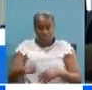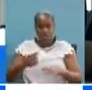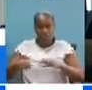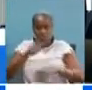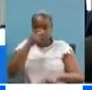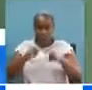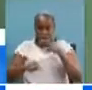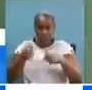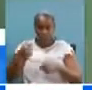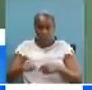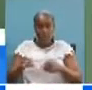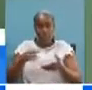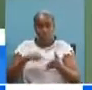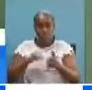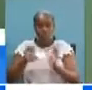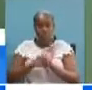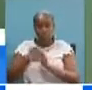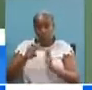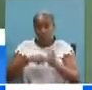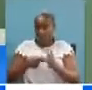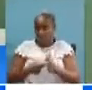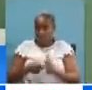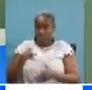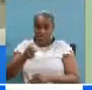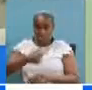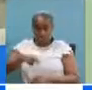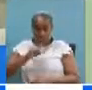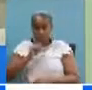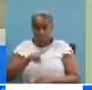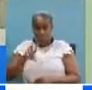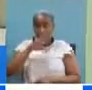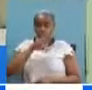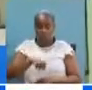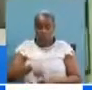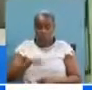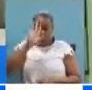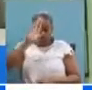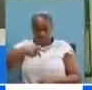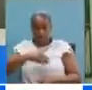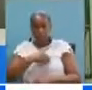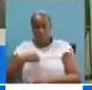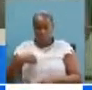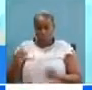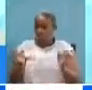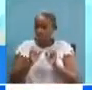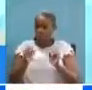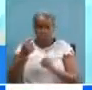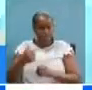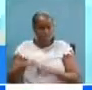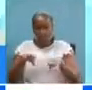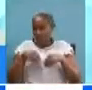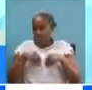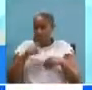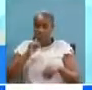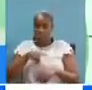humanos, disponibilizar meios técnicos para que nós possamos, de facto, responder. Sabemos que na saúde nunca há, admitimos,